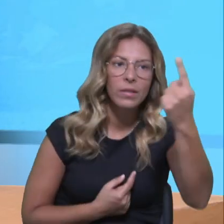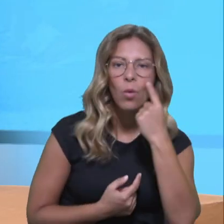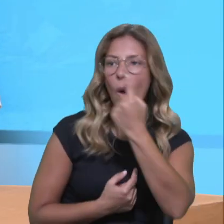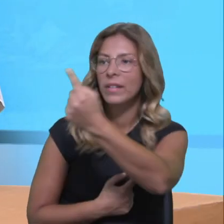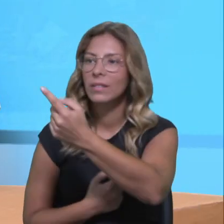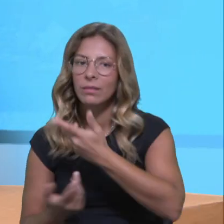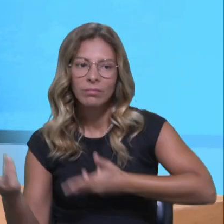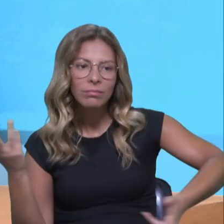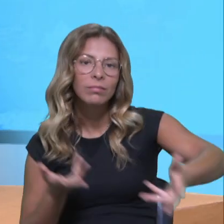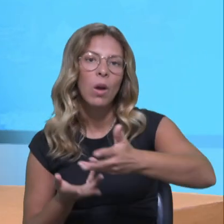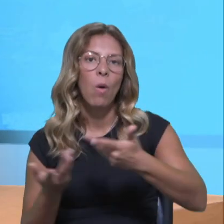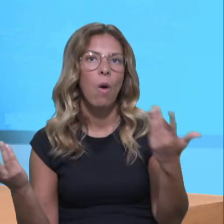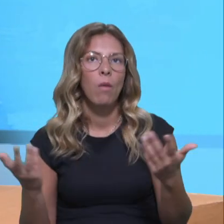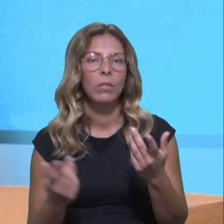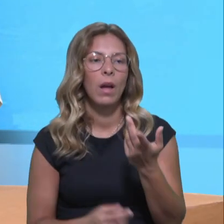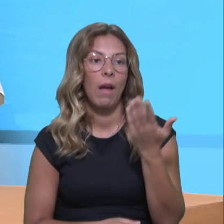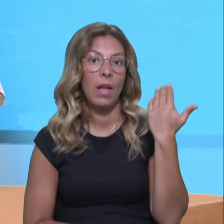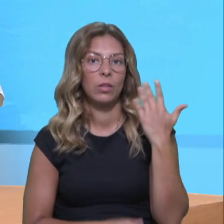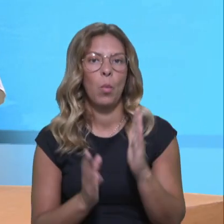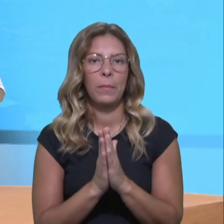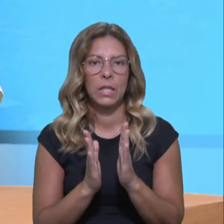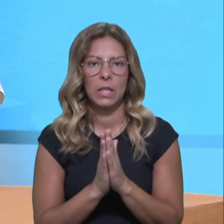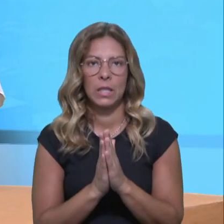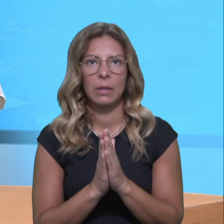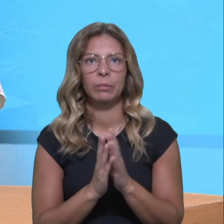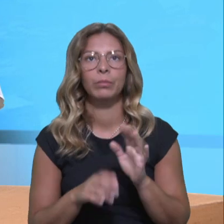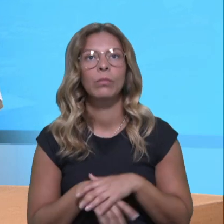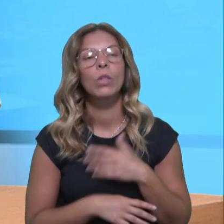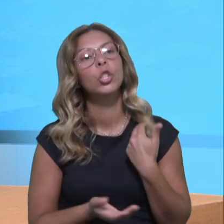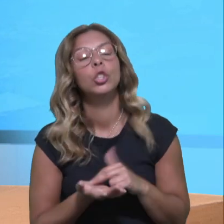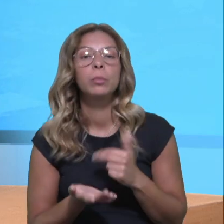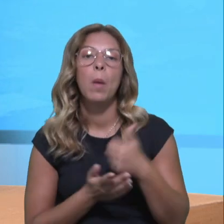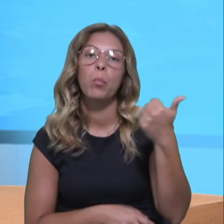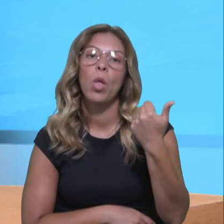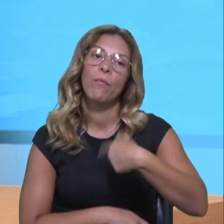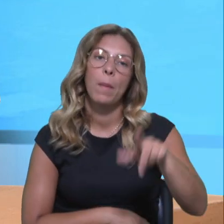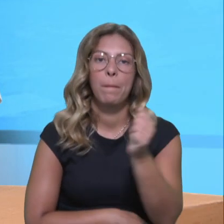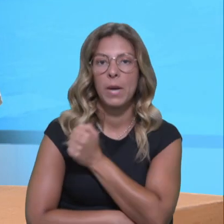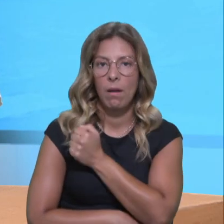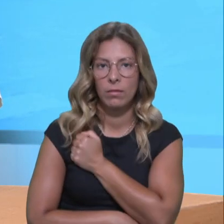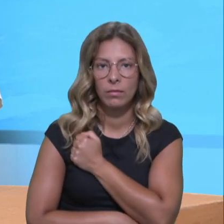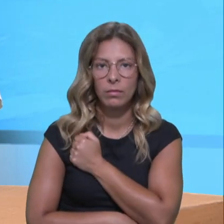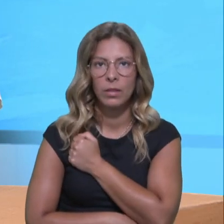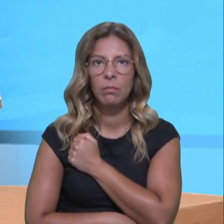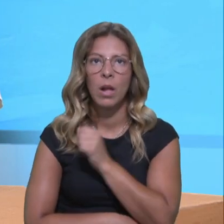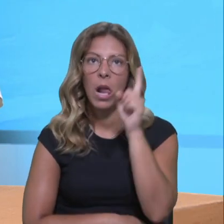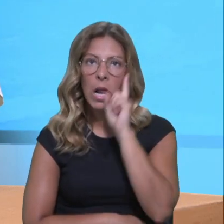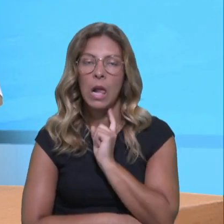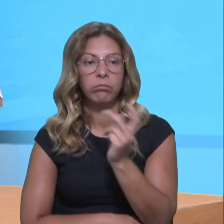terminei a missa e estavam duas senhoras e disse: então está à espera da boleia para casa? Isto é no fim da missa. E uma dizia-me